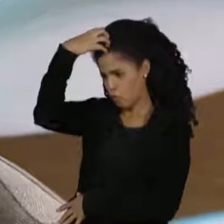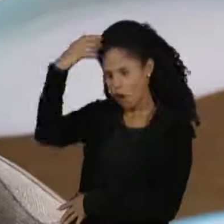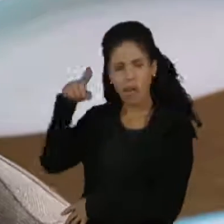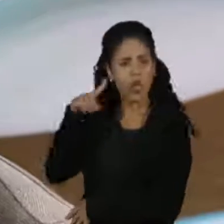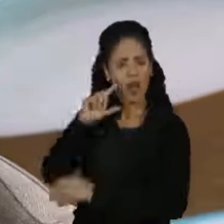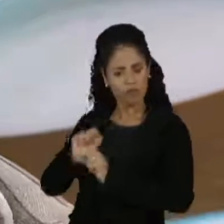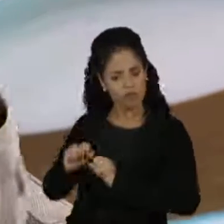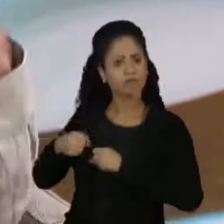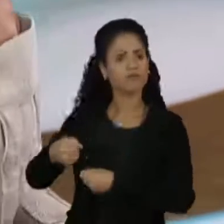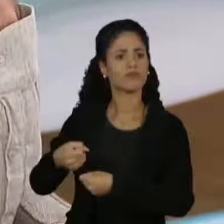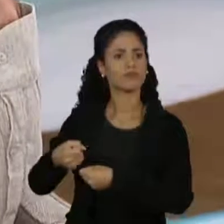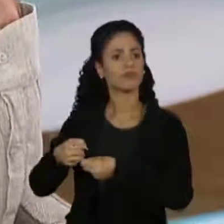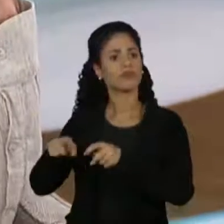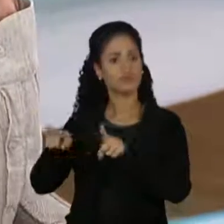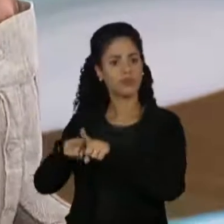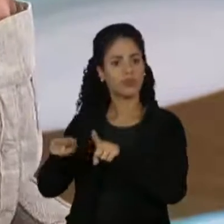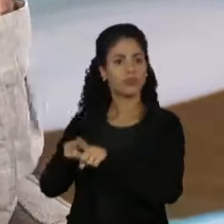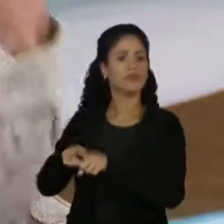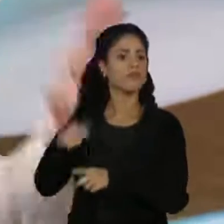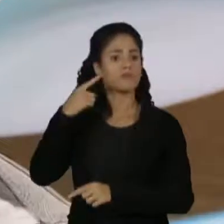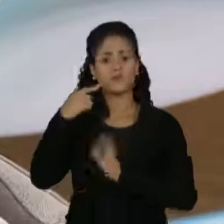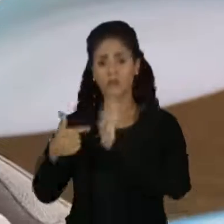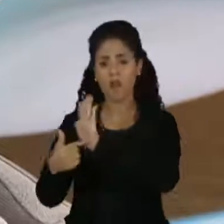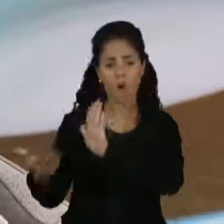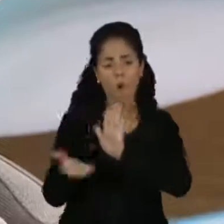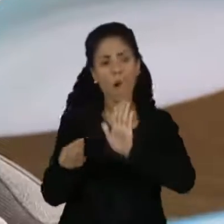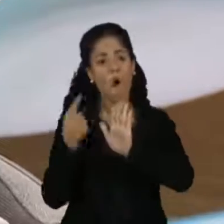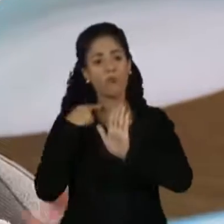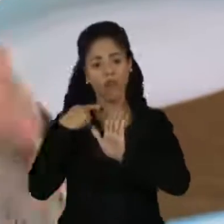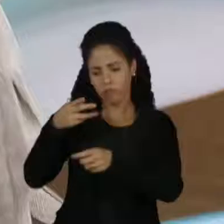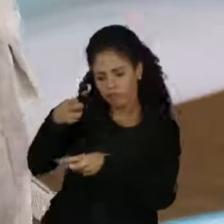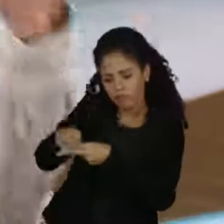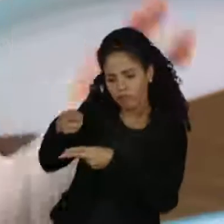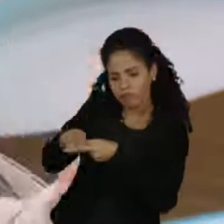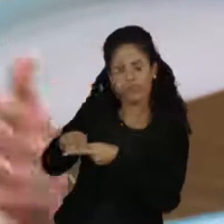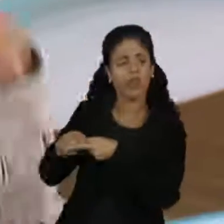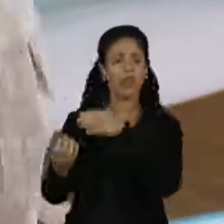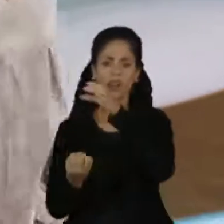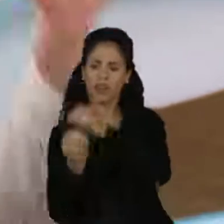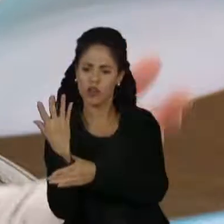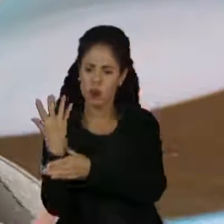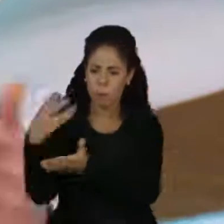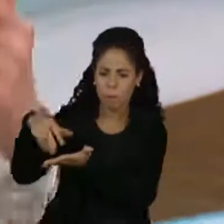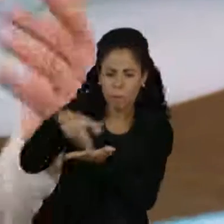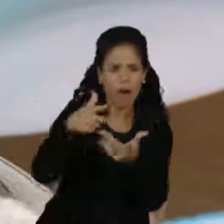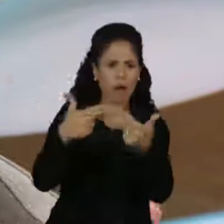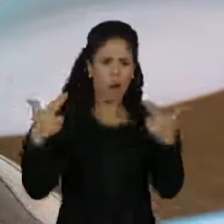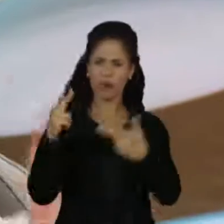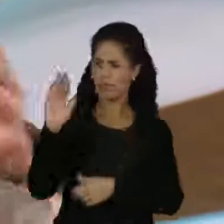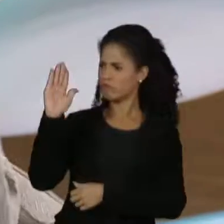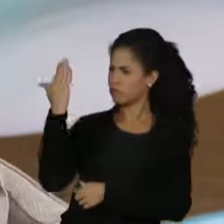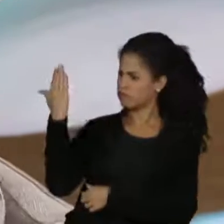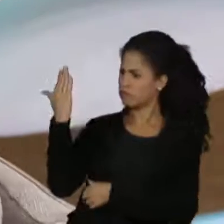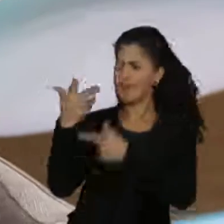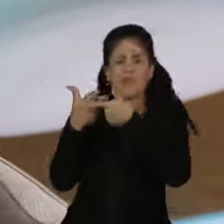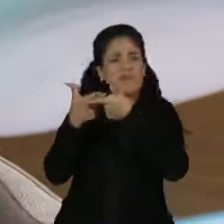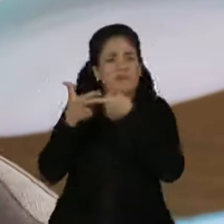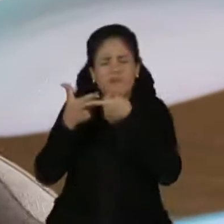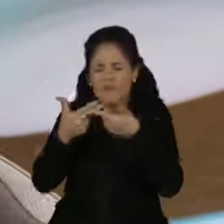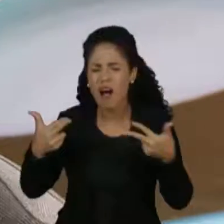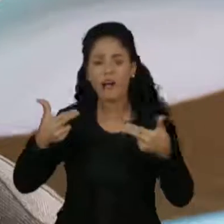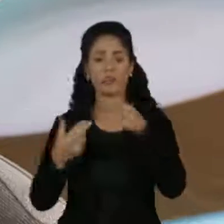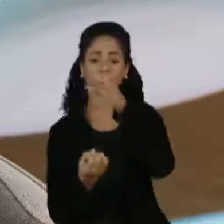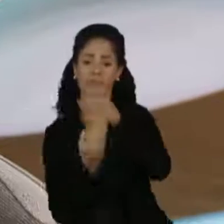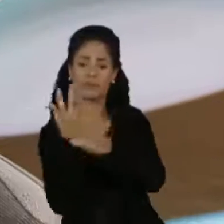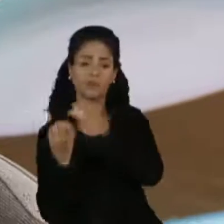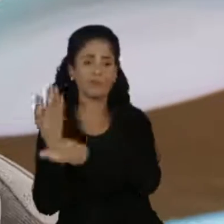a defender Siracusa contra os navios romanos, criando catapultas e espelhos e não sei o quê. Então, não existe